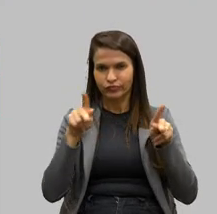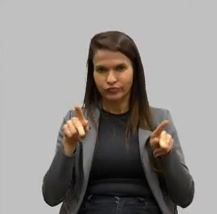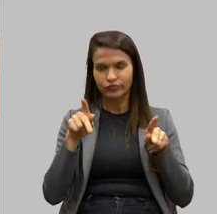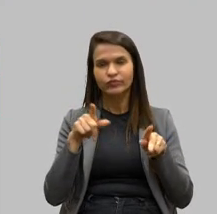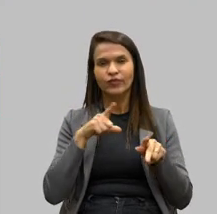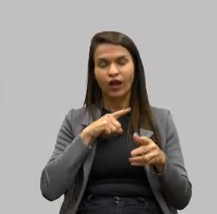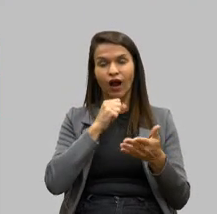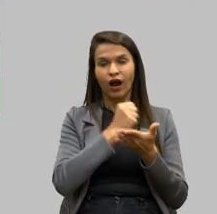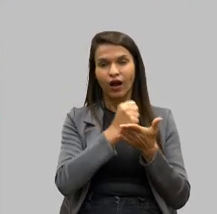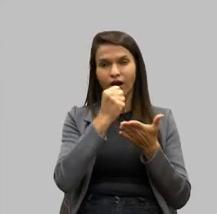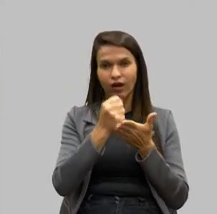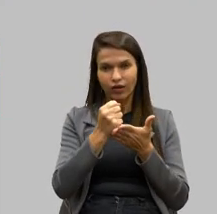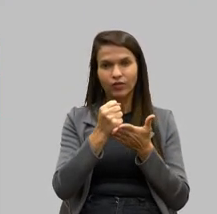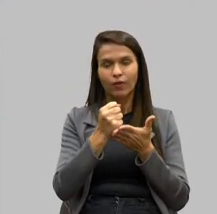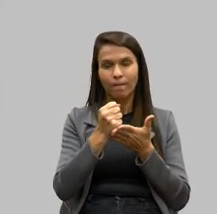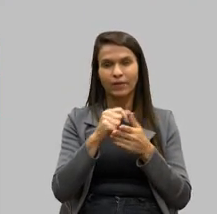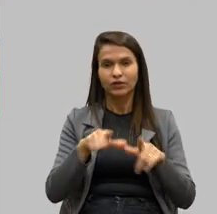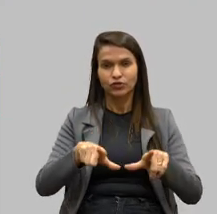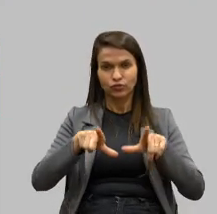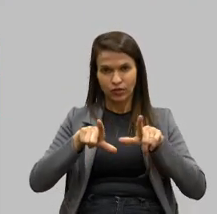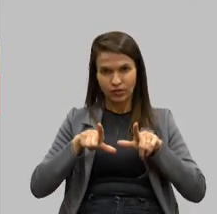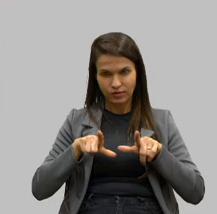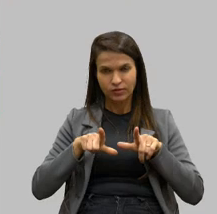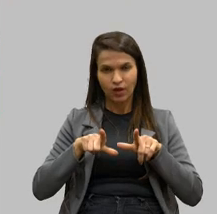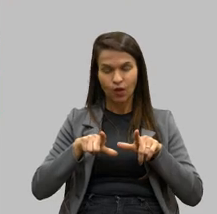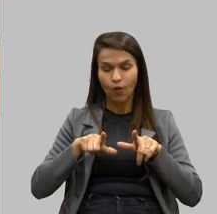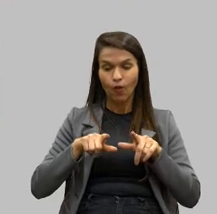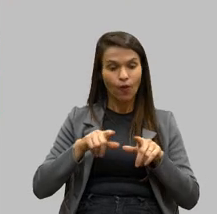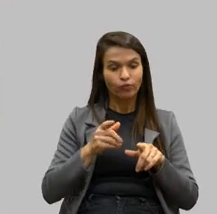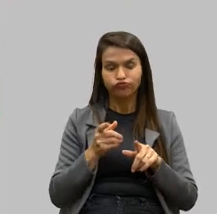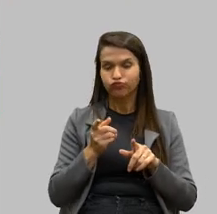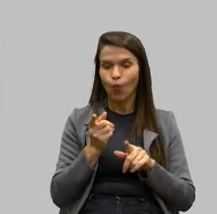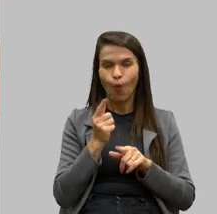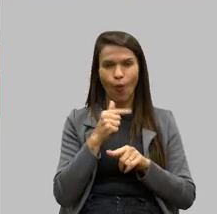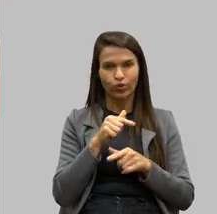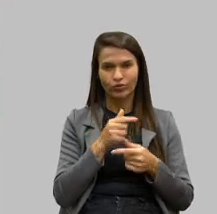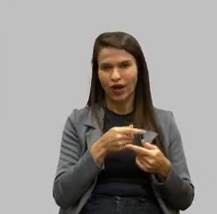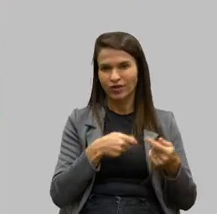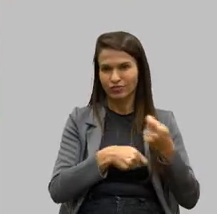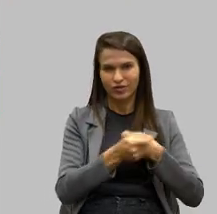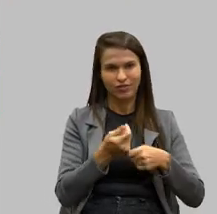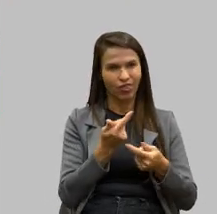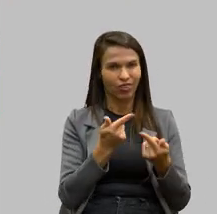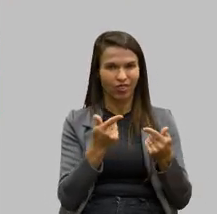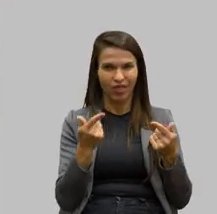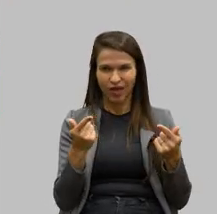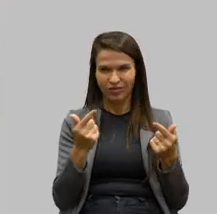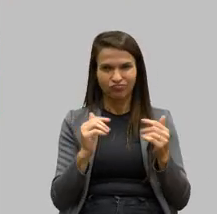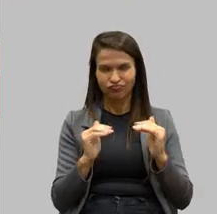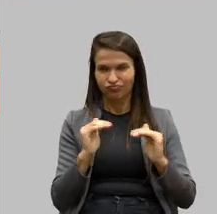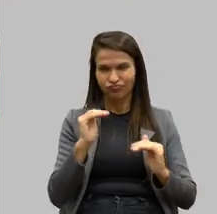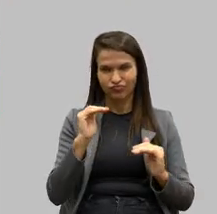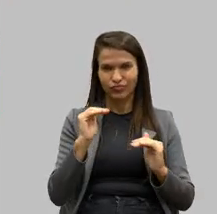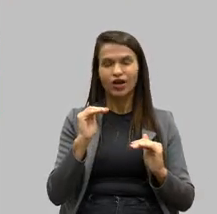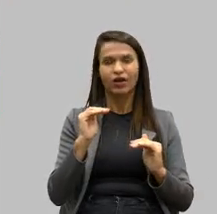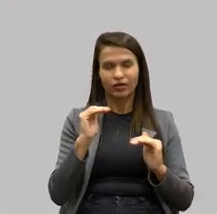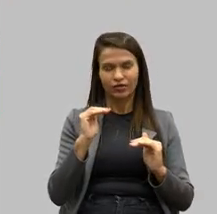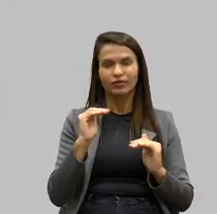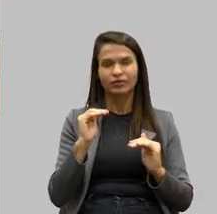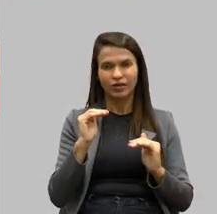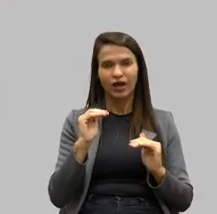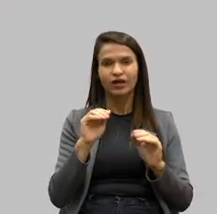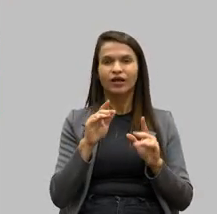contratação pela titulação. O administrativo não tem. Tem uma disparidade na própria carreira da